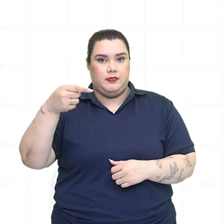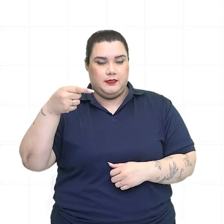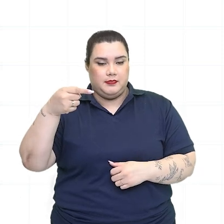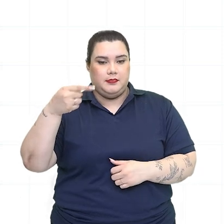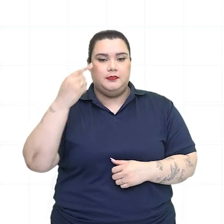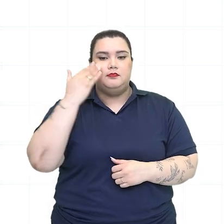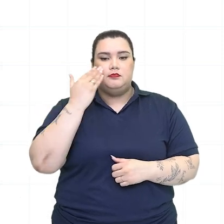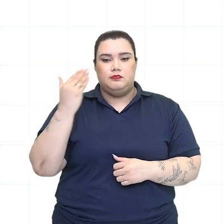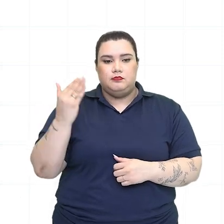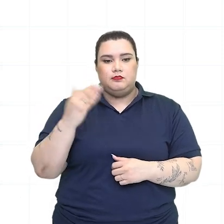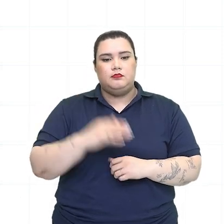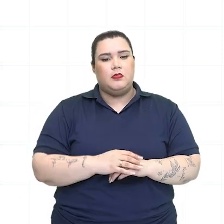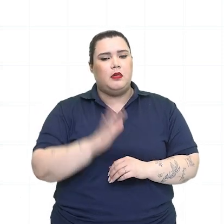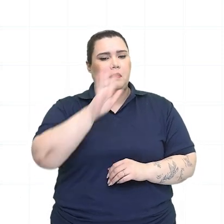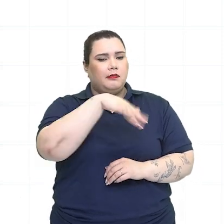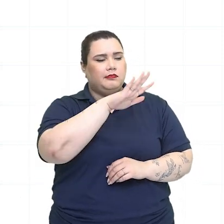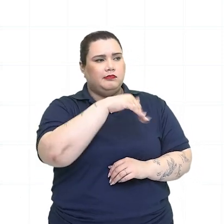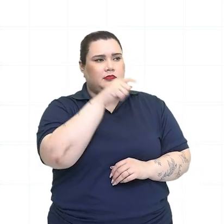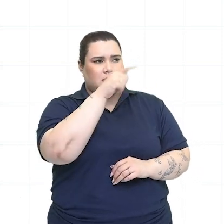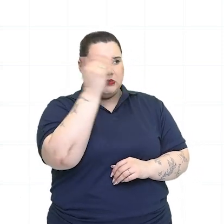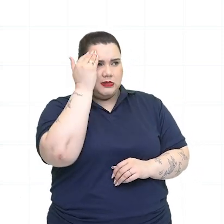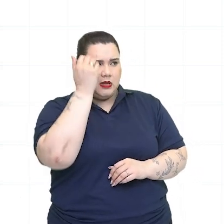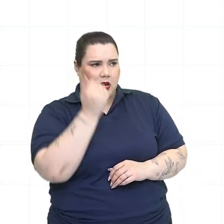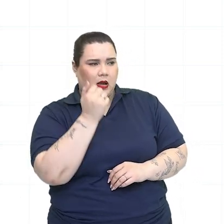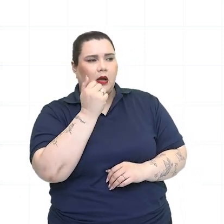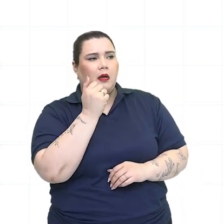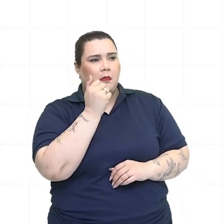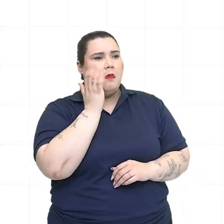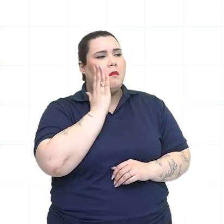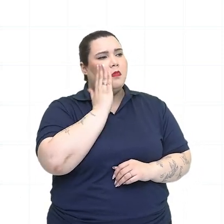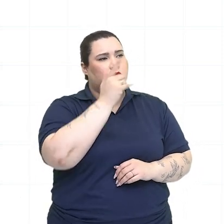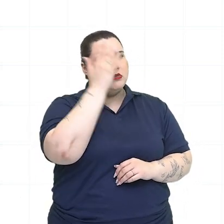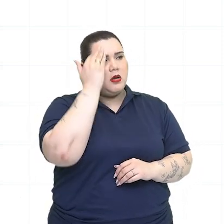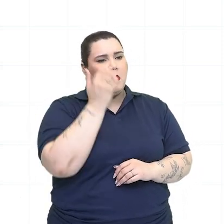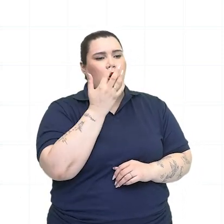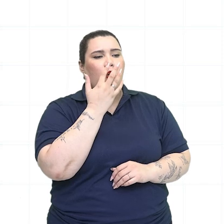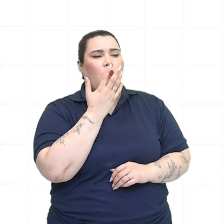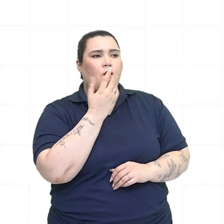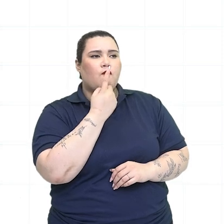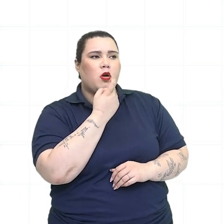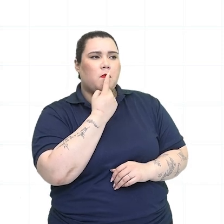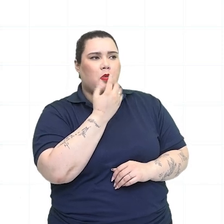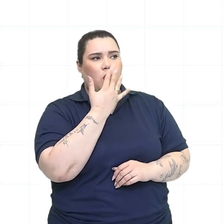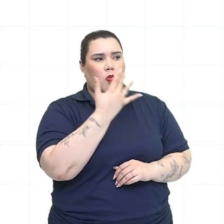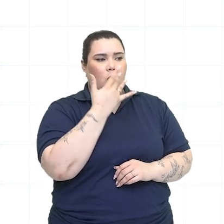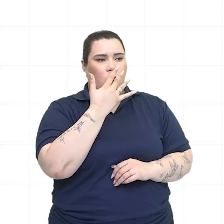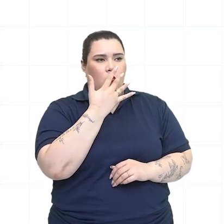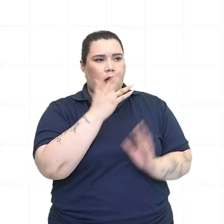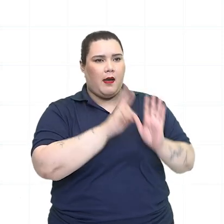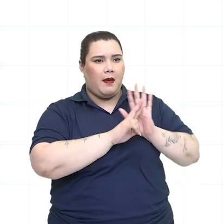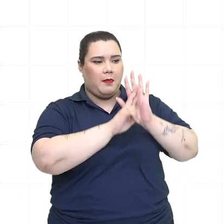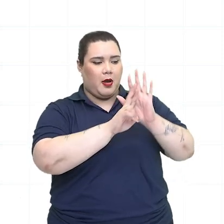fala da personagem, né? Mãe, a senhora sabia que vermelho é a cor do amor?